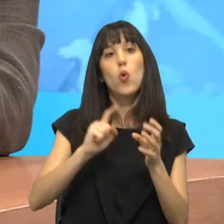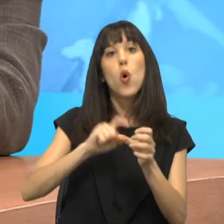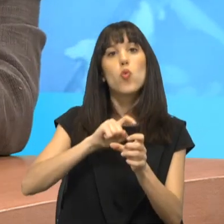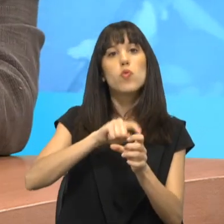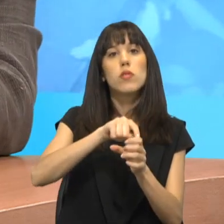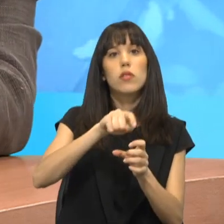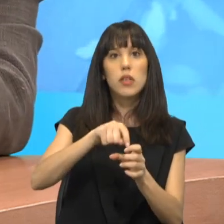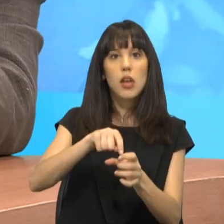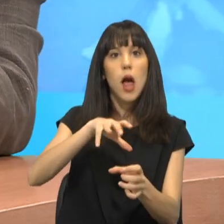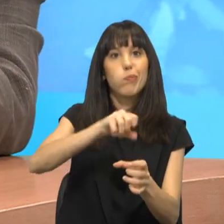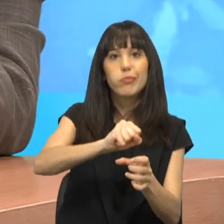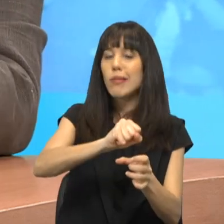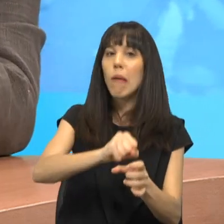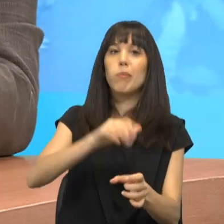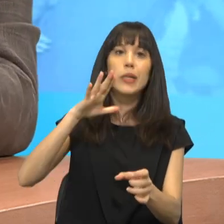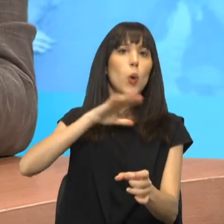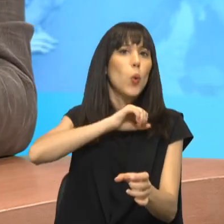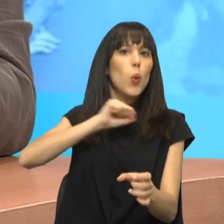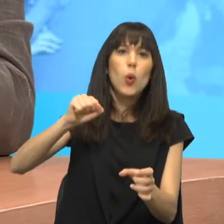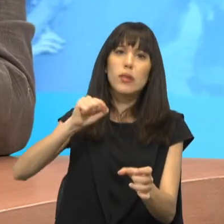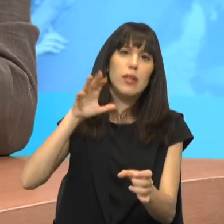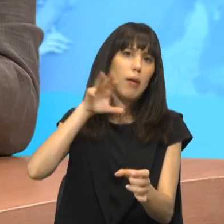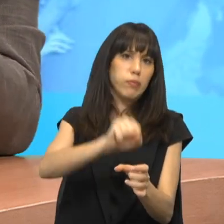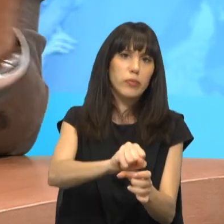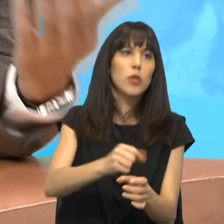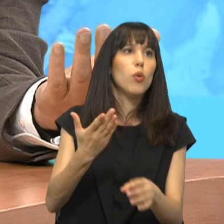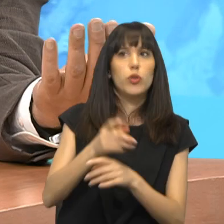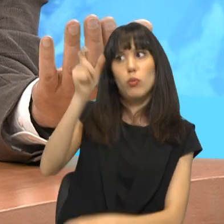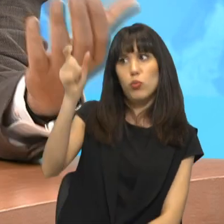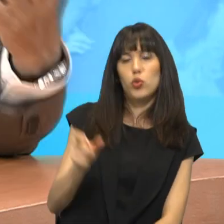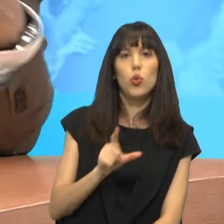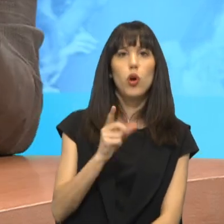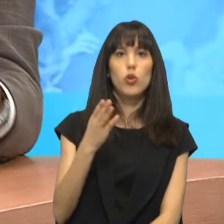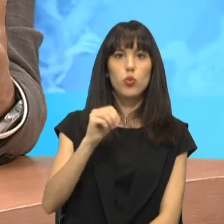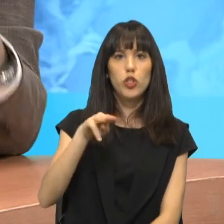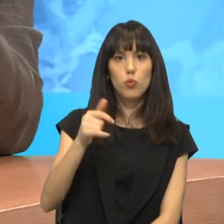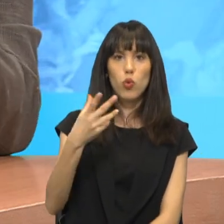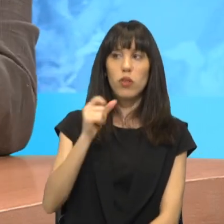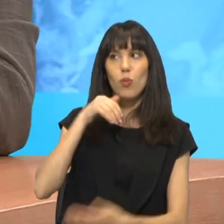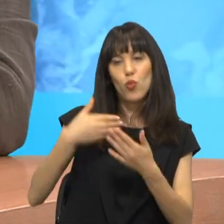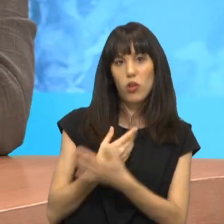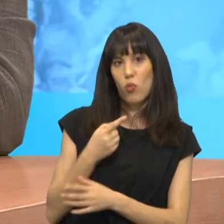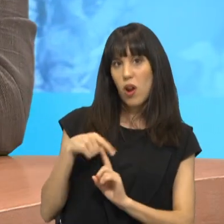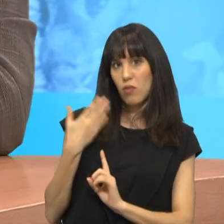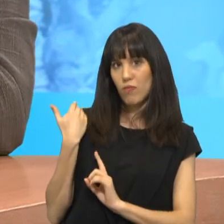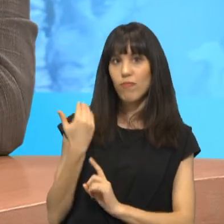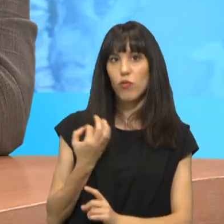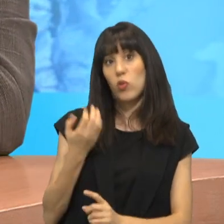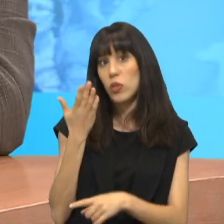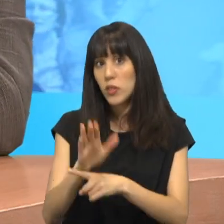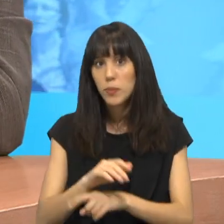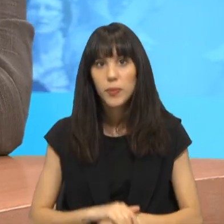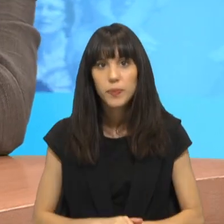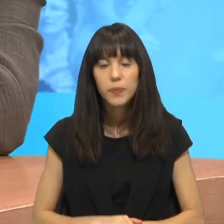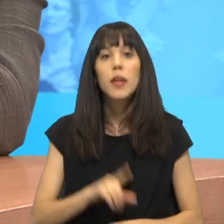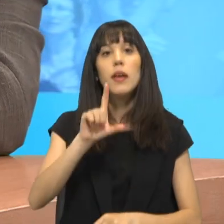luta anticolonial, com figuras como Luís Moita, falecido este ano, para dar só um exemplo, com setores